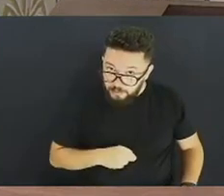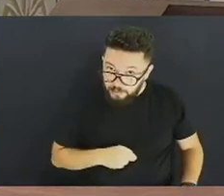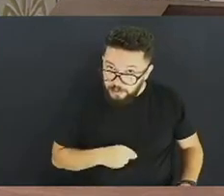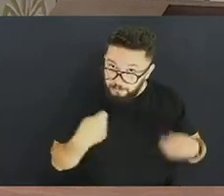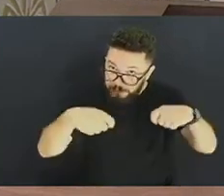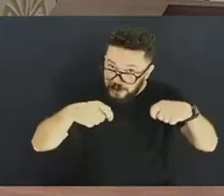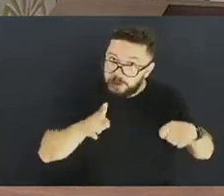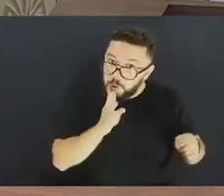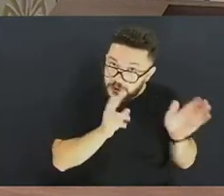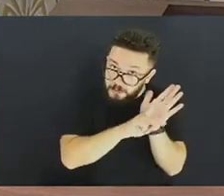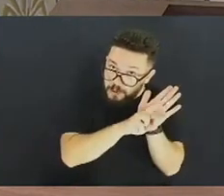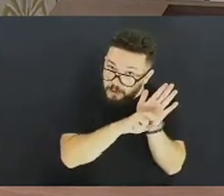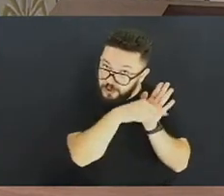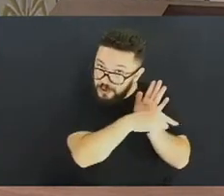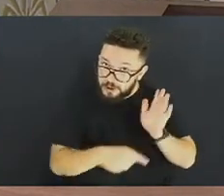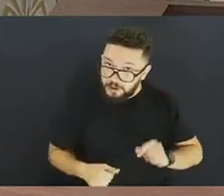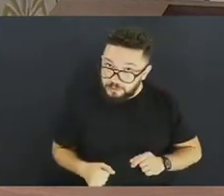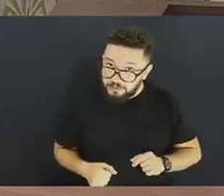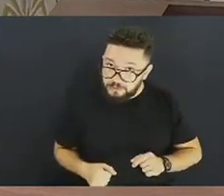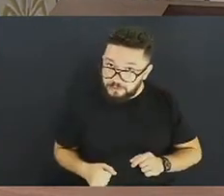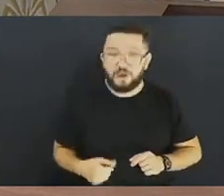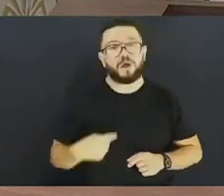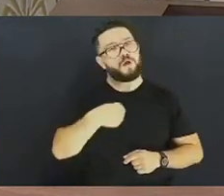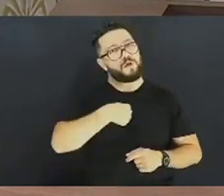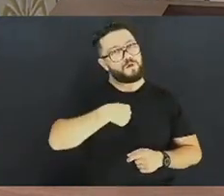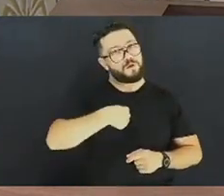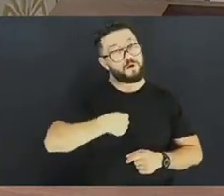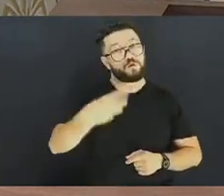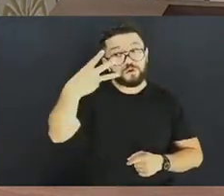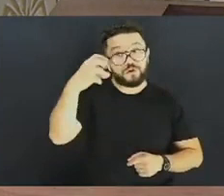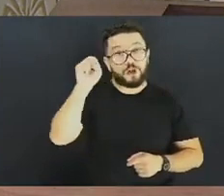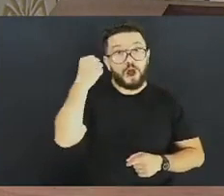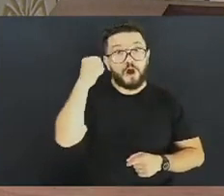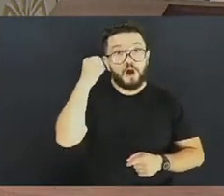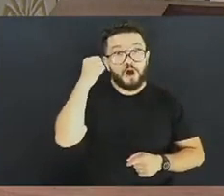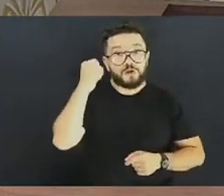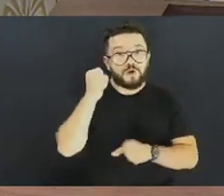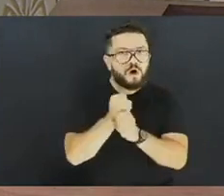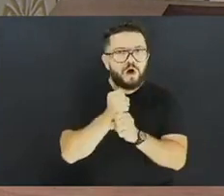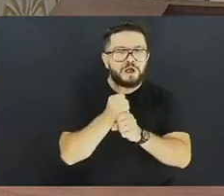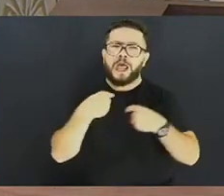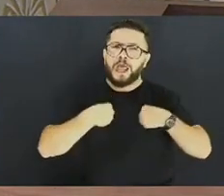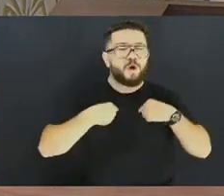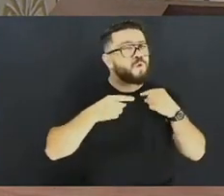condição de falar detalhes microscópicos, detalhes genéticos,